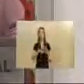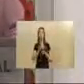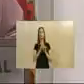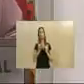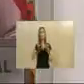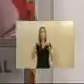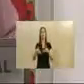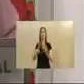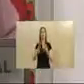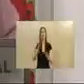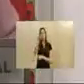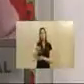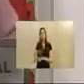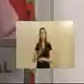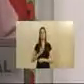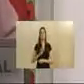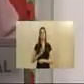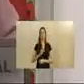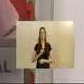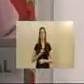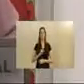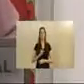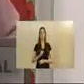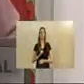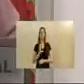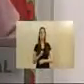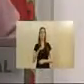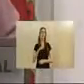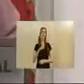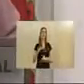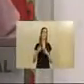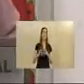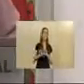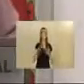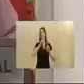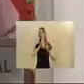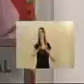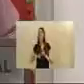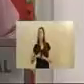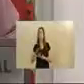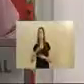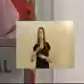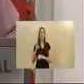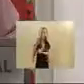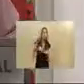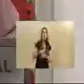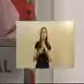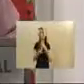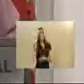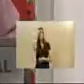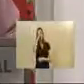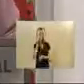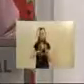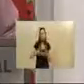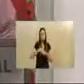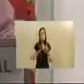físicas comprometidas com dívidas em diversos patamares ou seja desde o comprometimento significativo da